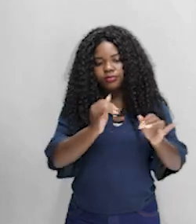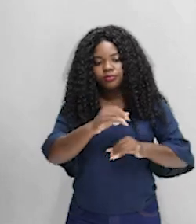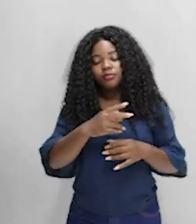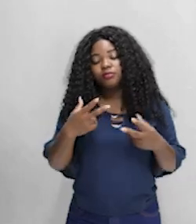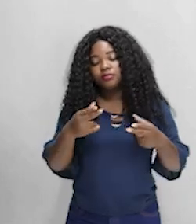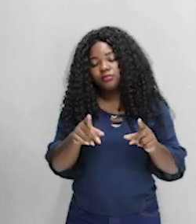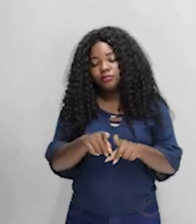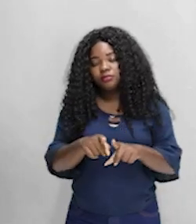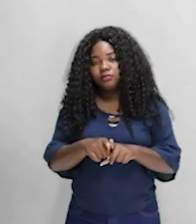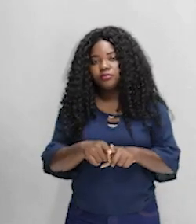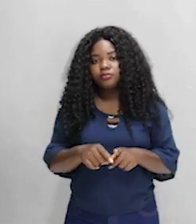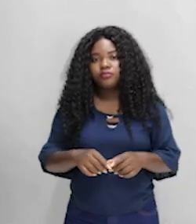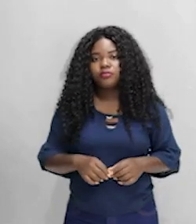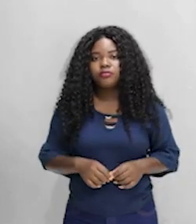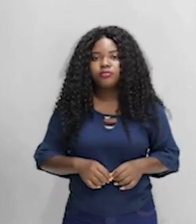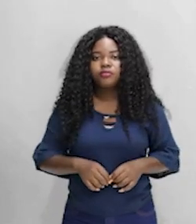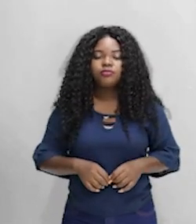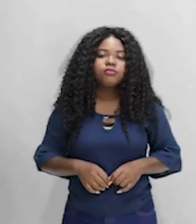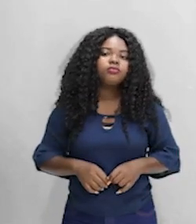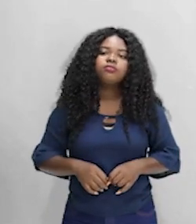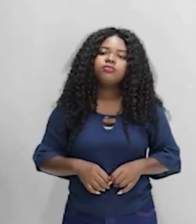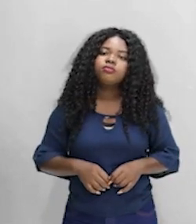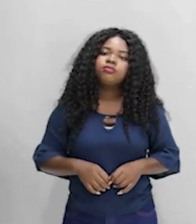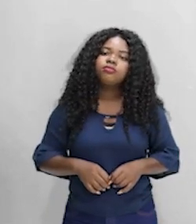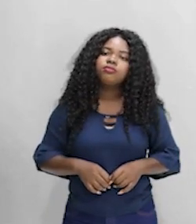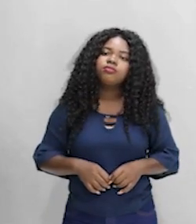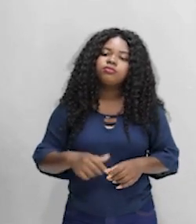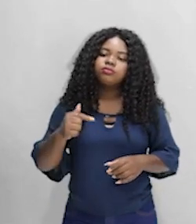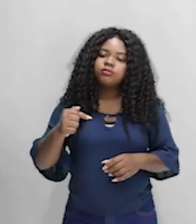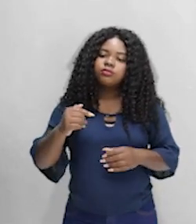mesma forma, olha só, valores